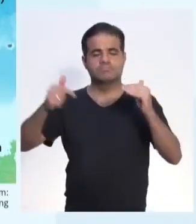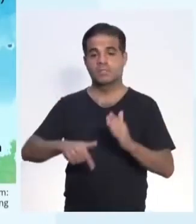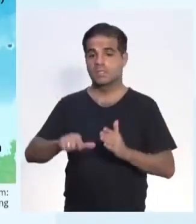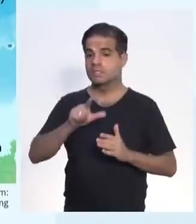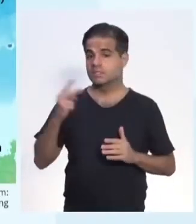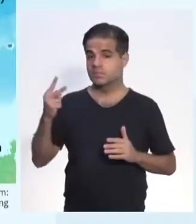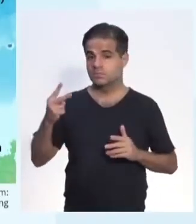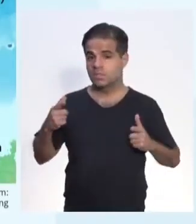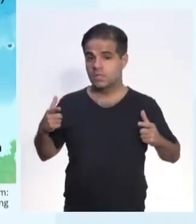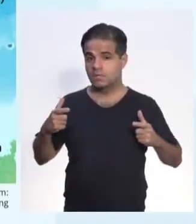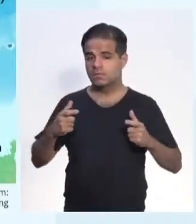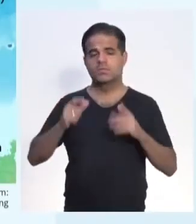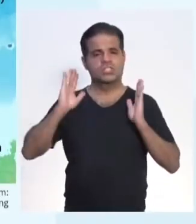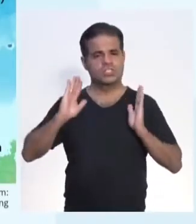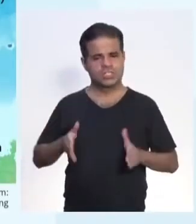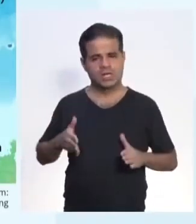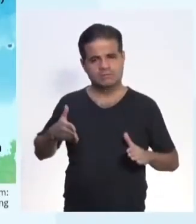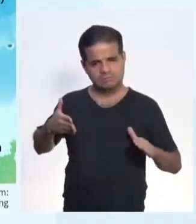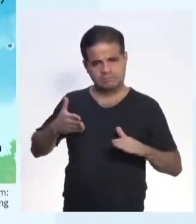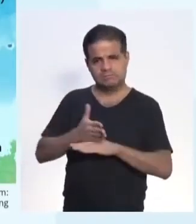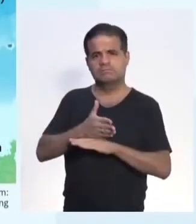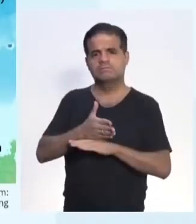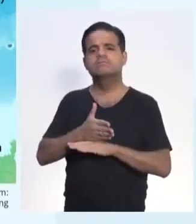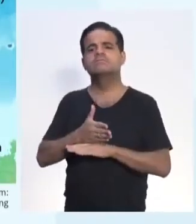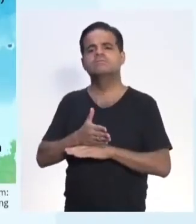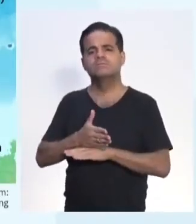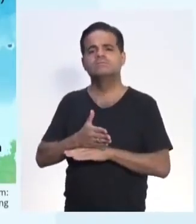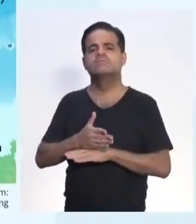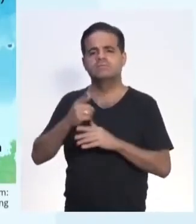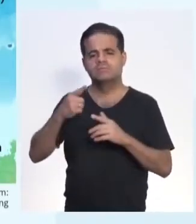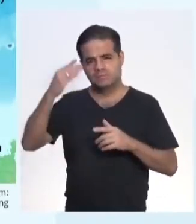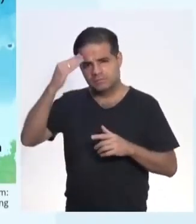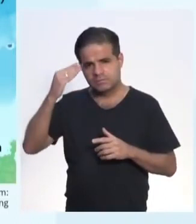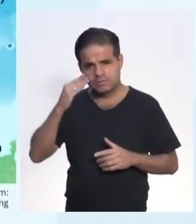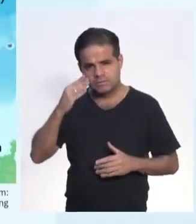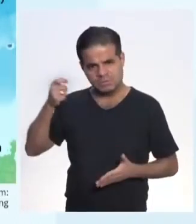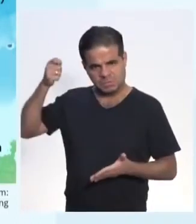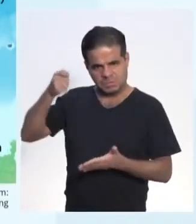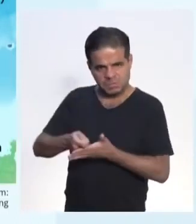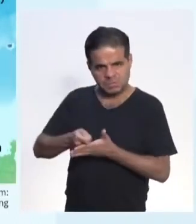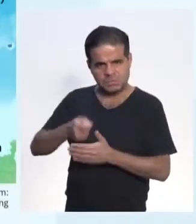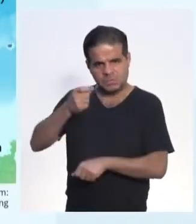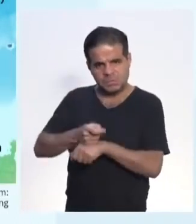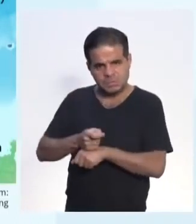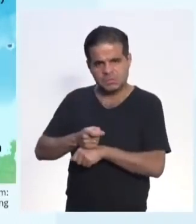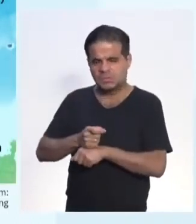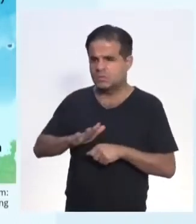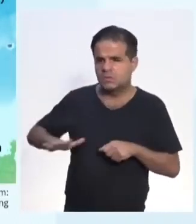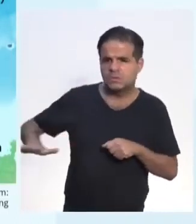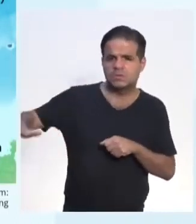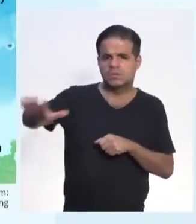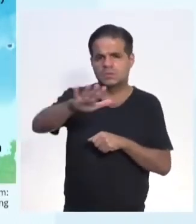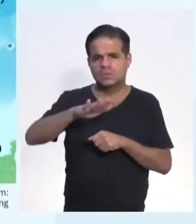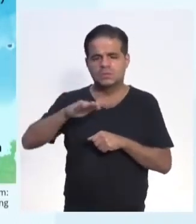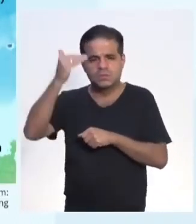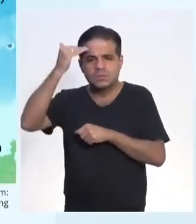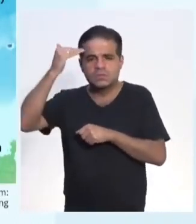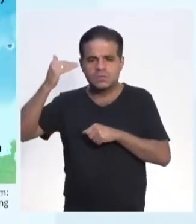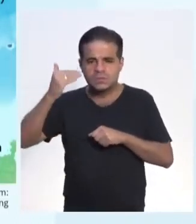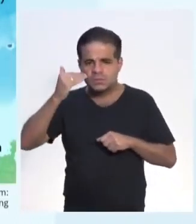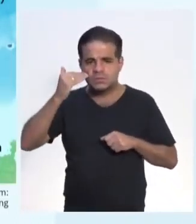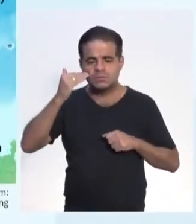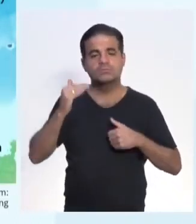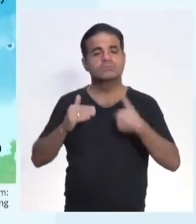Guerra Mundial, já havia invadido a Coreia e colocado ali um regime muito duro para com os